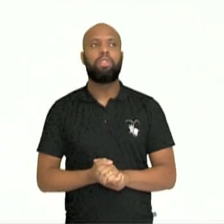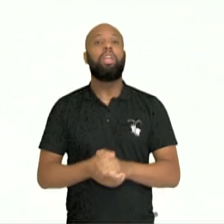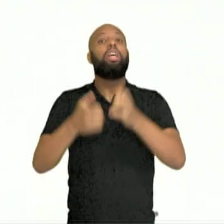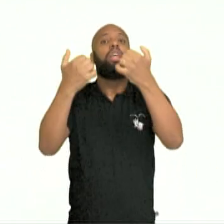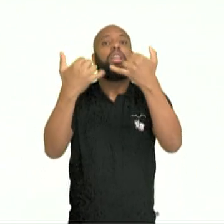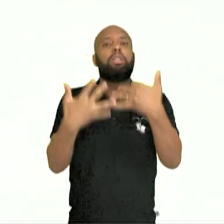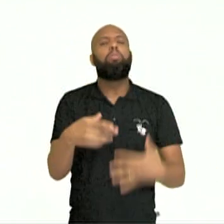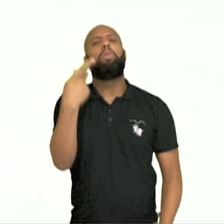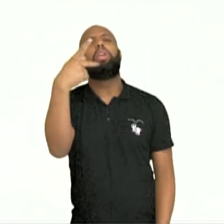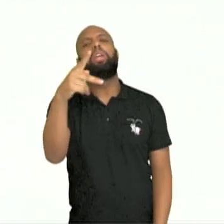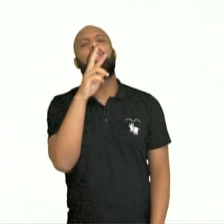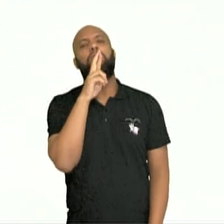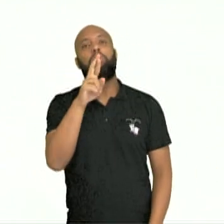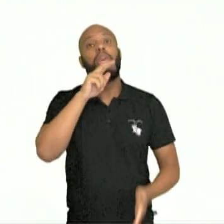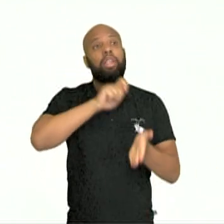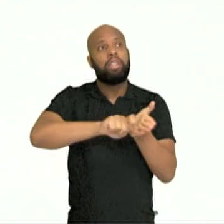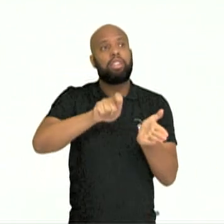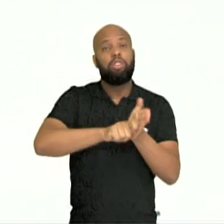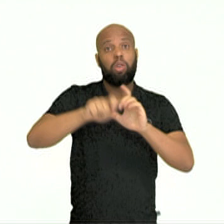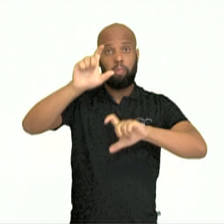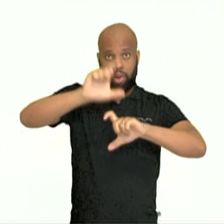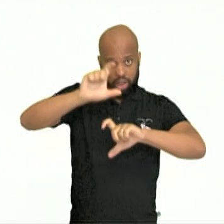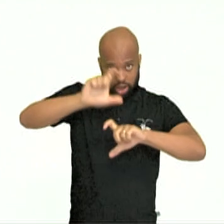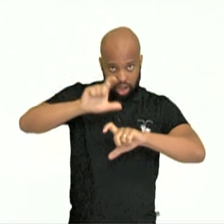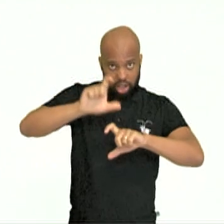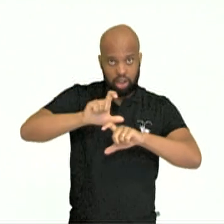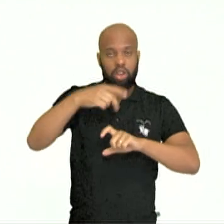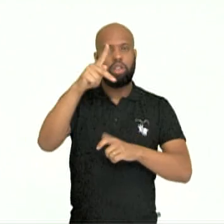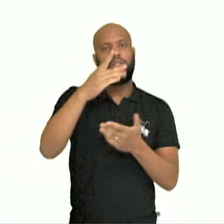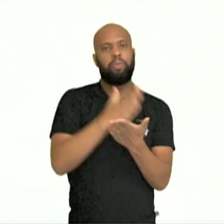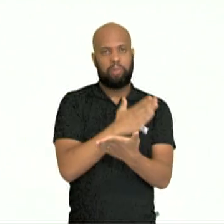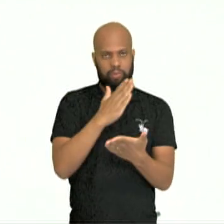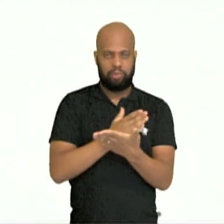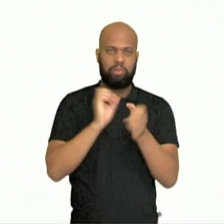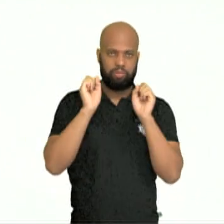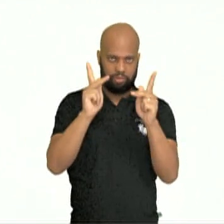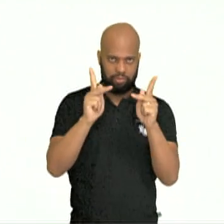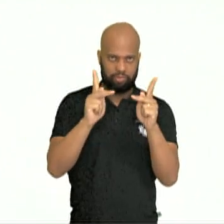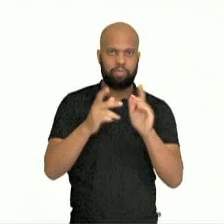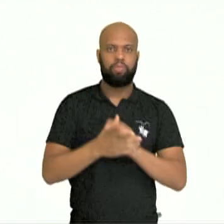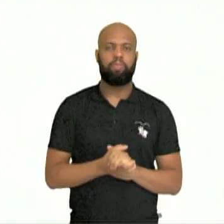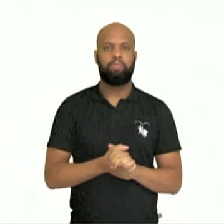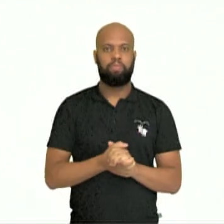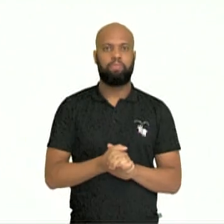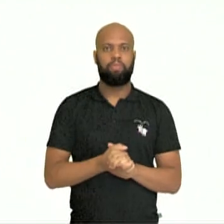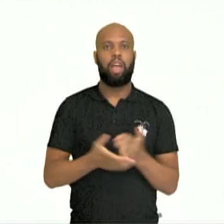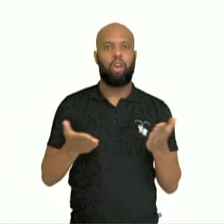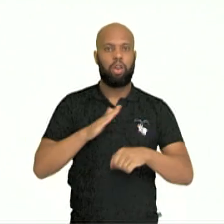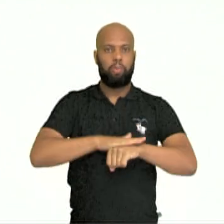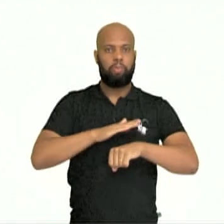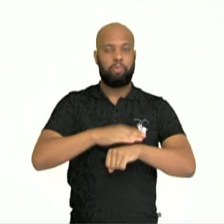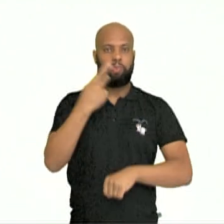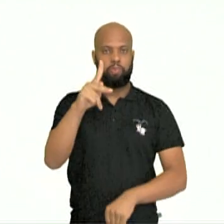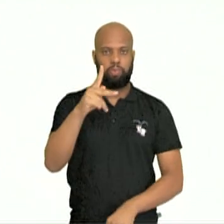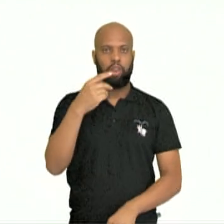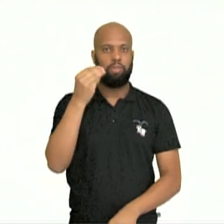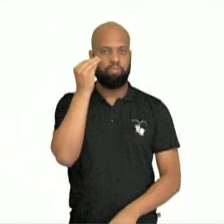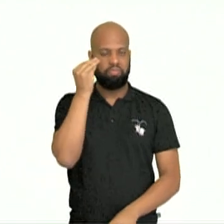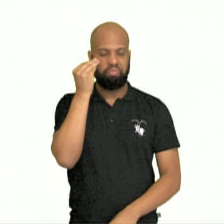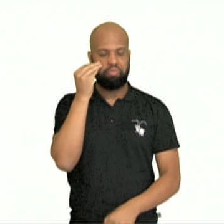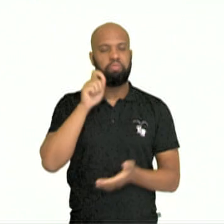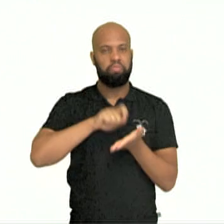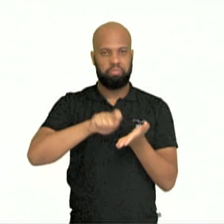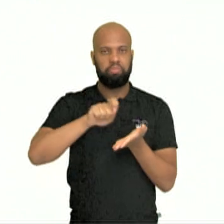Justifique sua resposta escrevendo um parágrafo em seu caderno. Beleza? Vamos lá? Um tempinho para